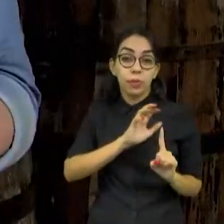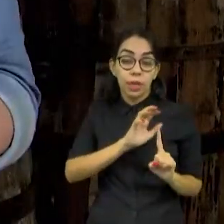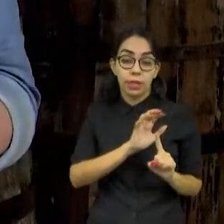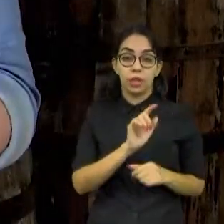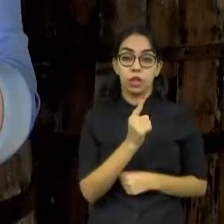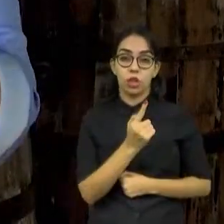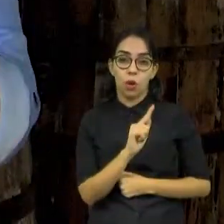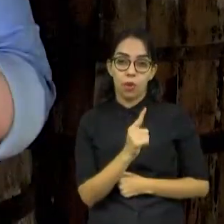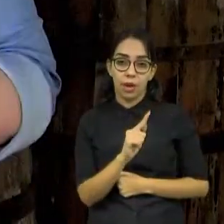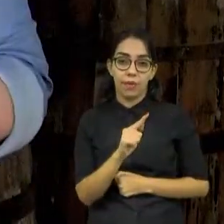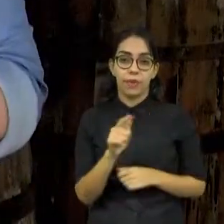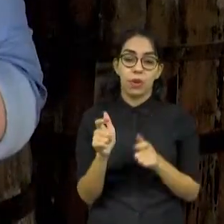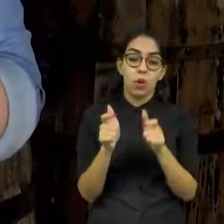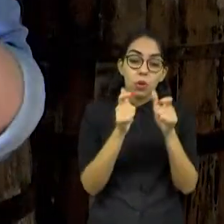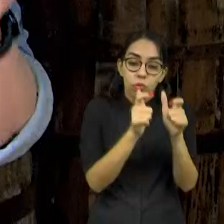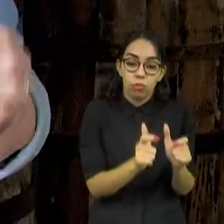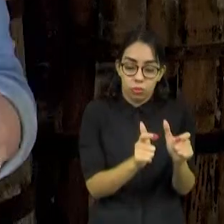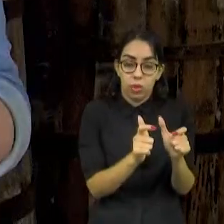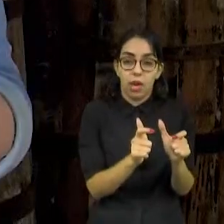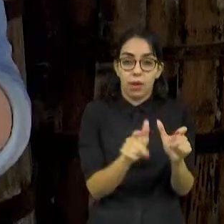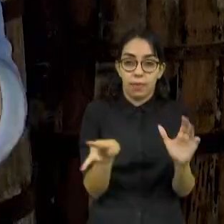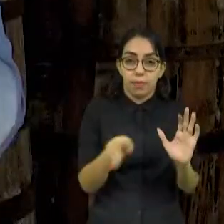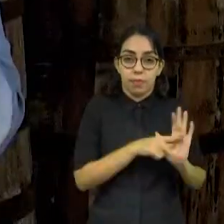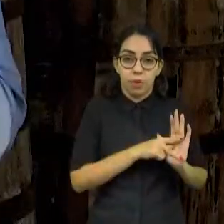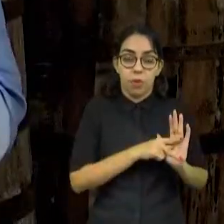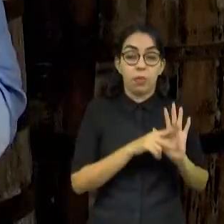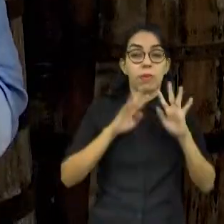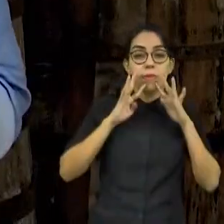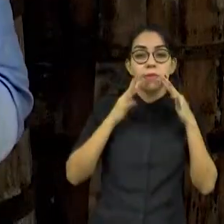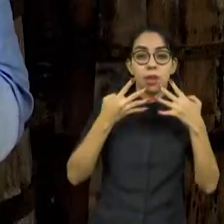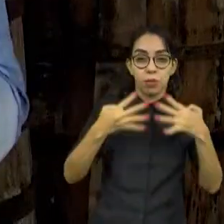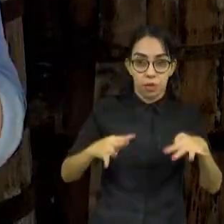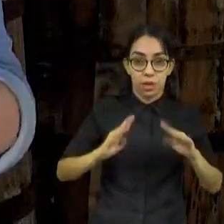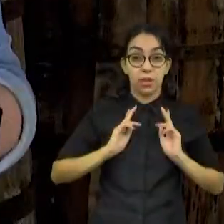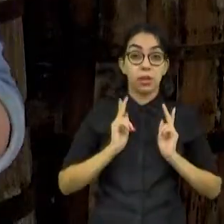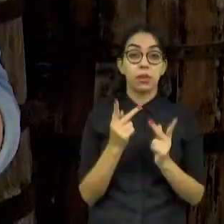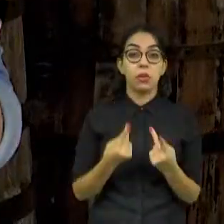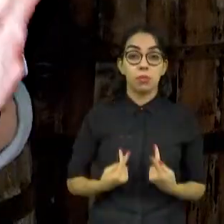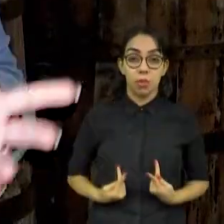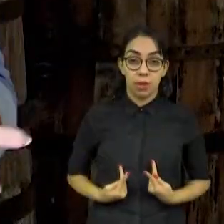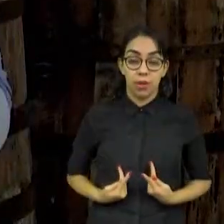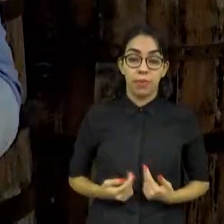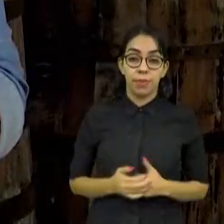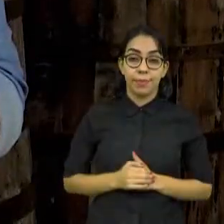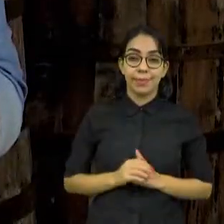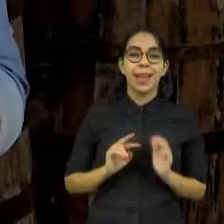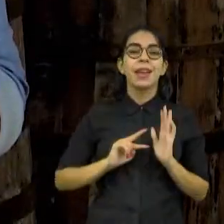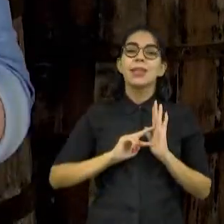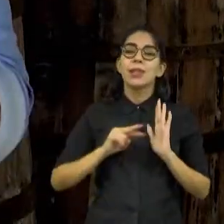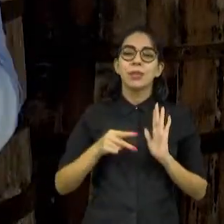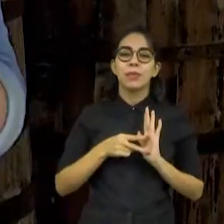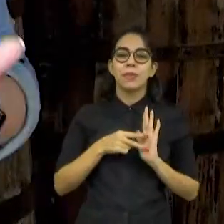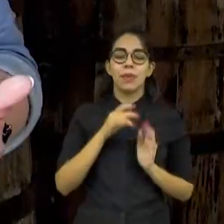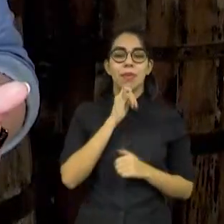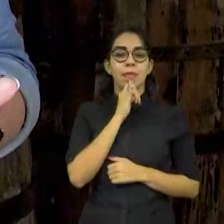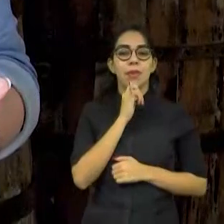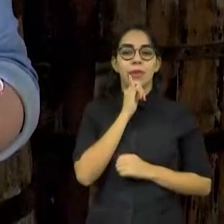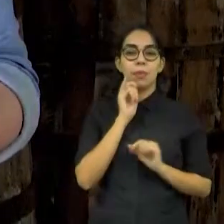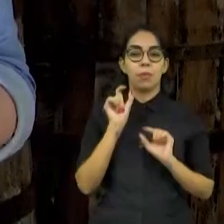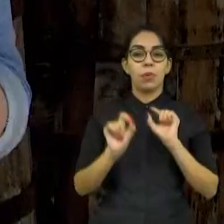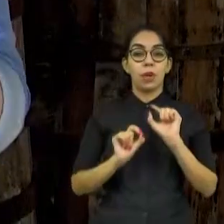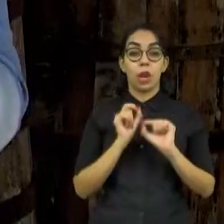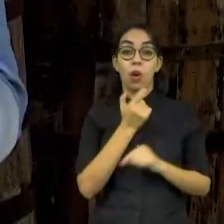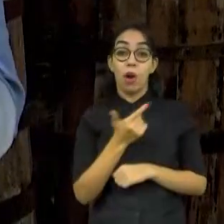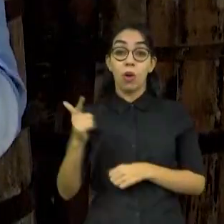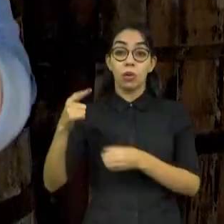uma região, incluindo fatores naturais e humanos. Isso significa, por exemplo, que nenhum outro lugar